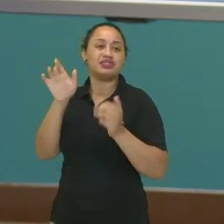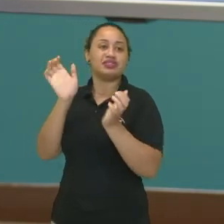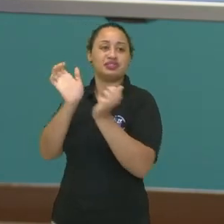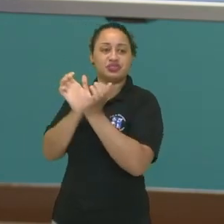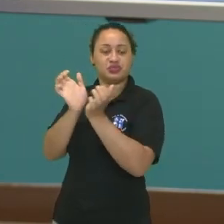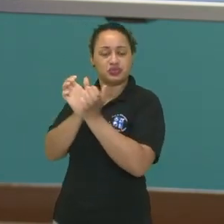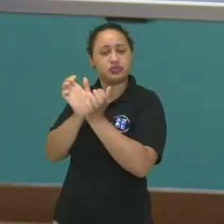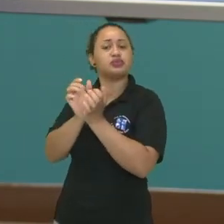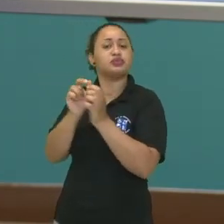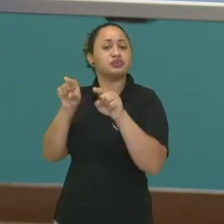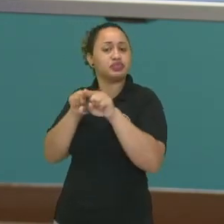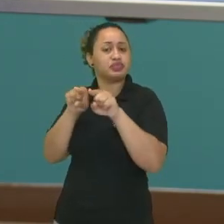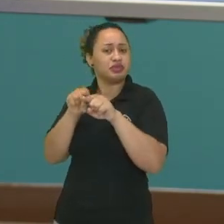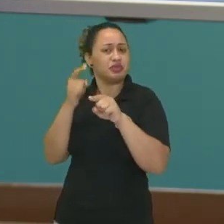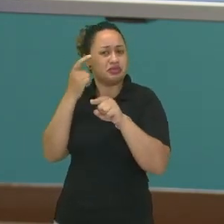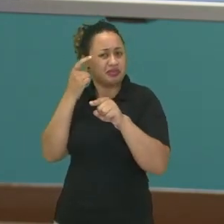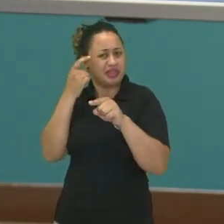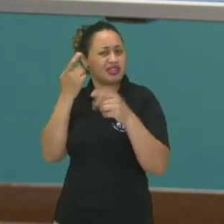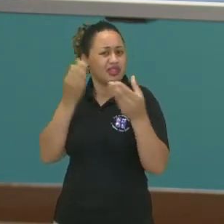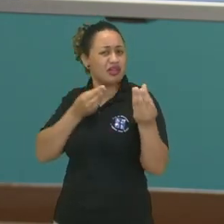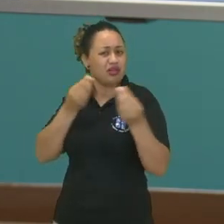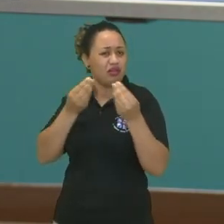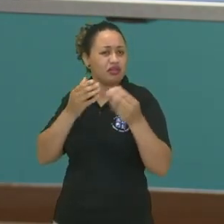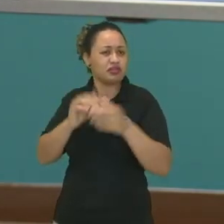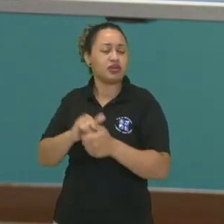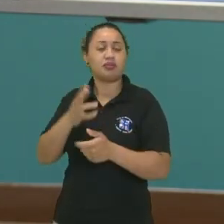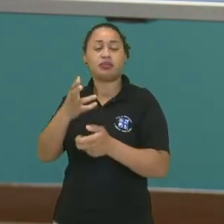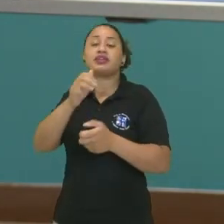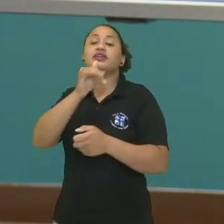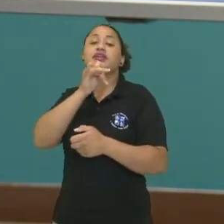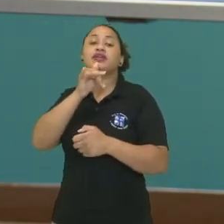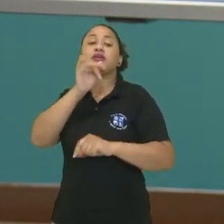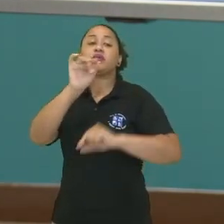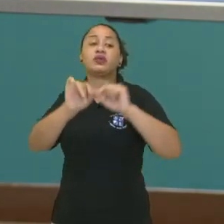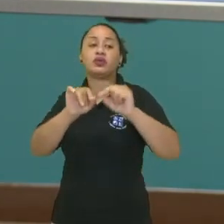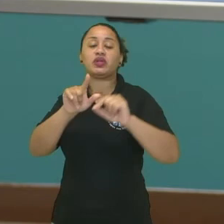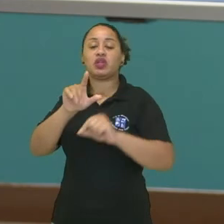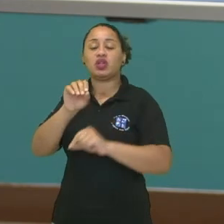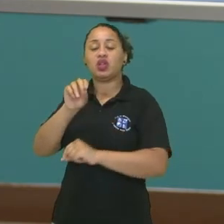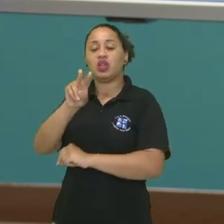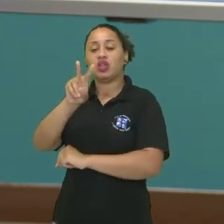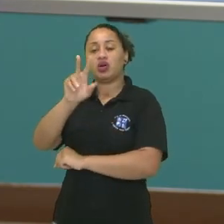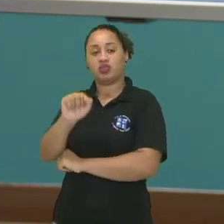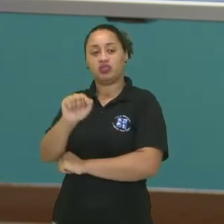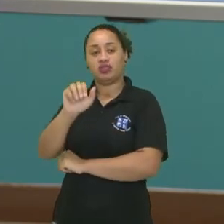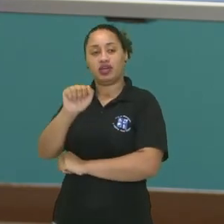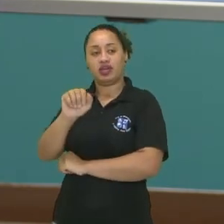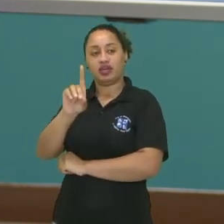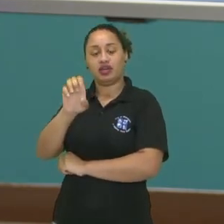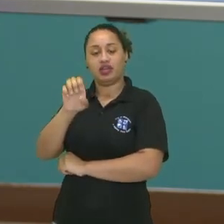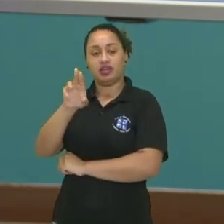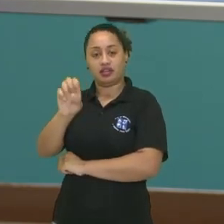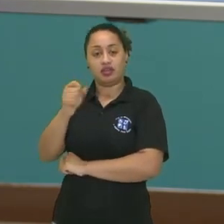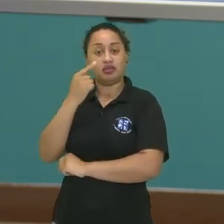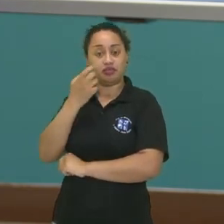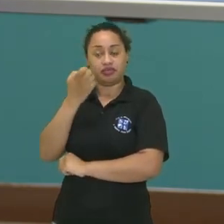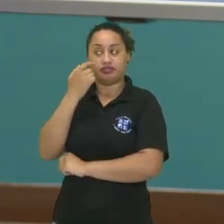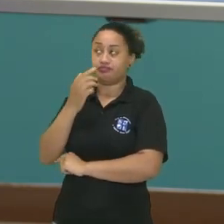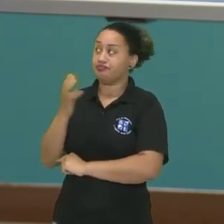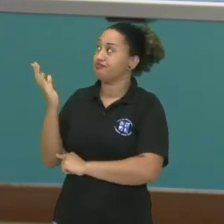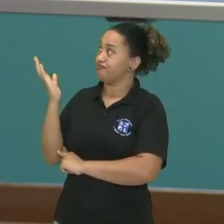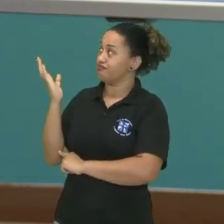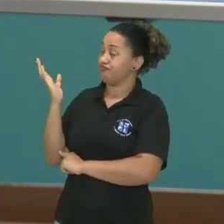dentro da mesma espécie. Já pensou? Olha esse exemplo para ficar bem claro. Louva-a-Deus. A fêmea do louva-a-Deus se alimenta do